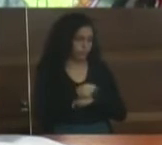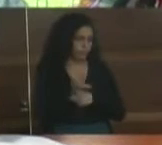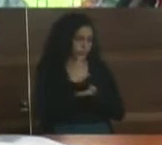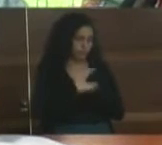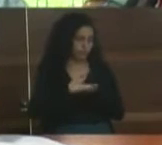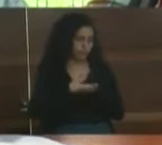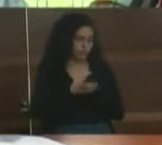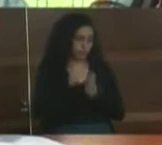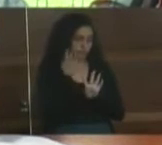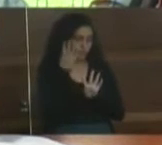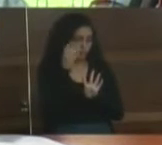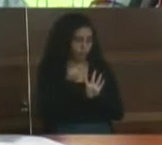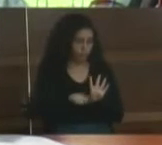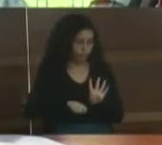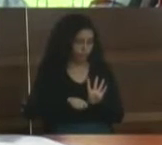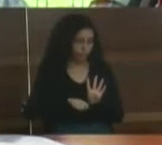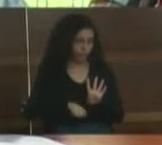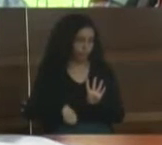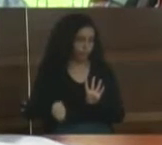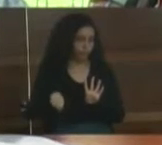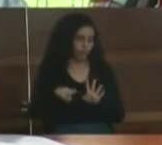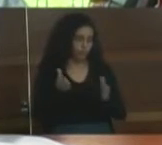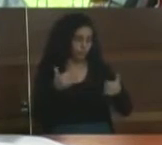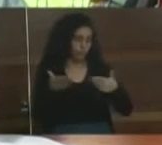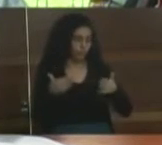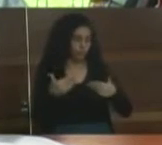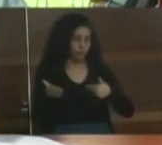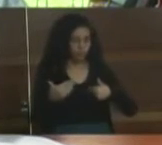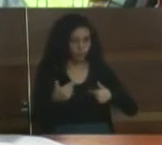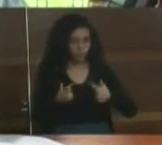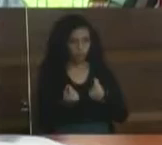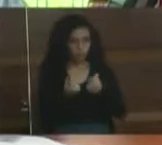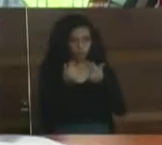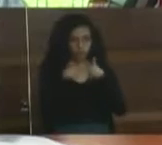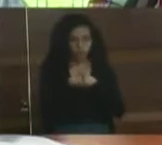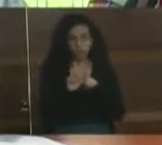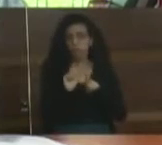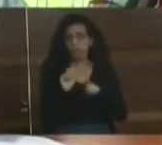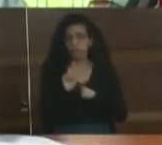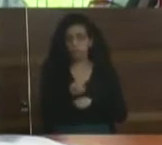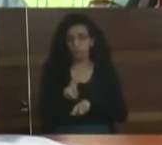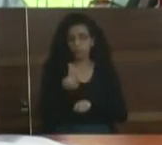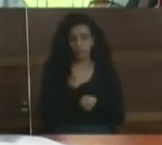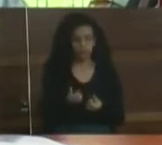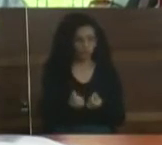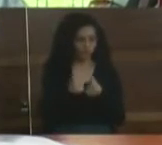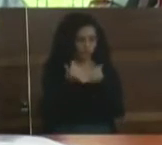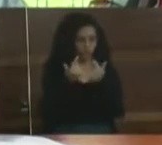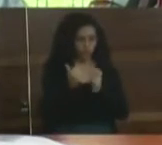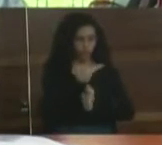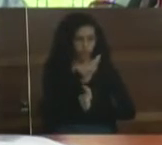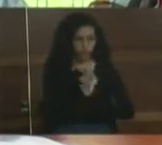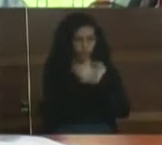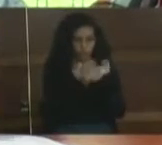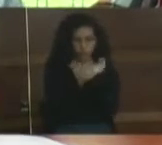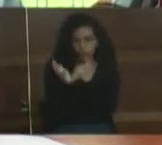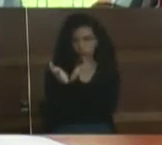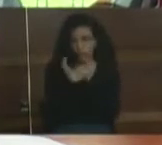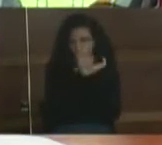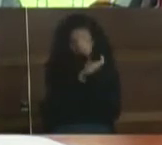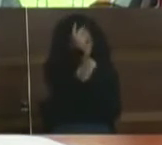3º quadrimestre 2019 considera as receitas arrecadadas e as despesas empenhadas de todos os órgãos da administração direta municipal